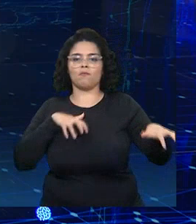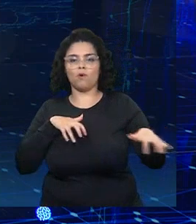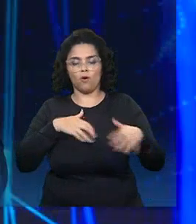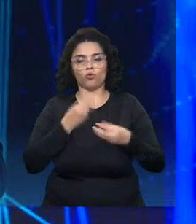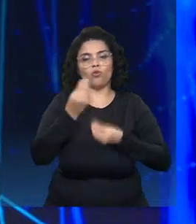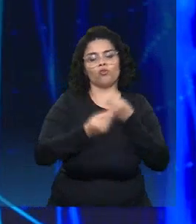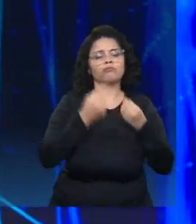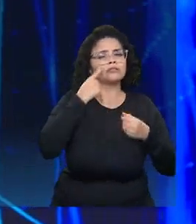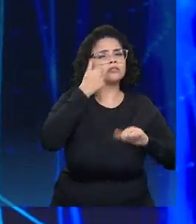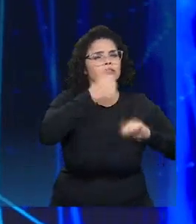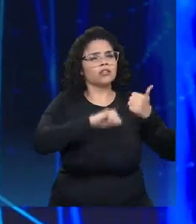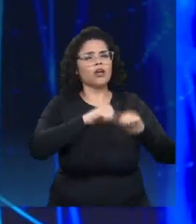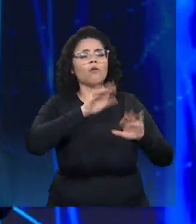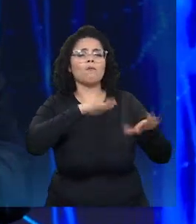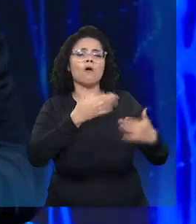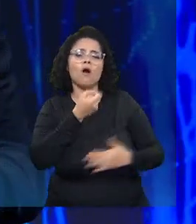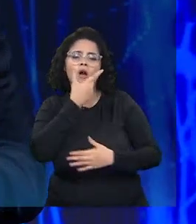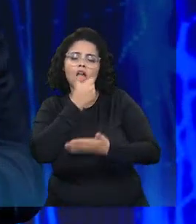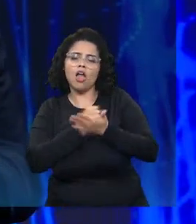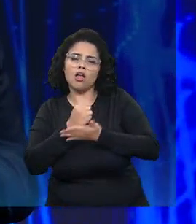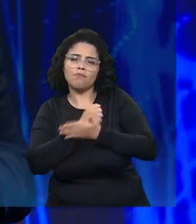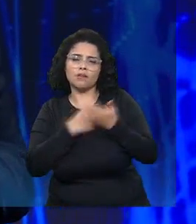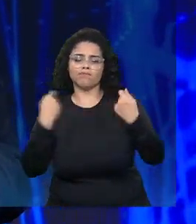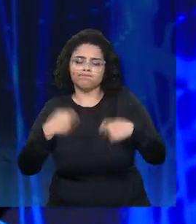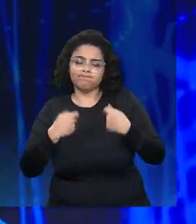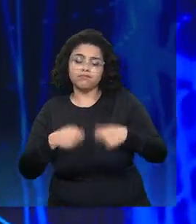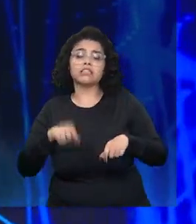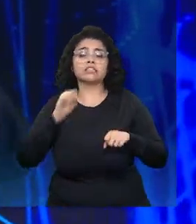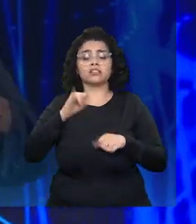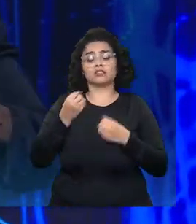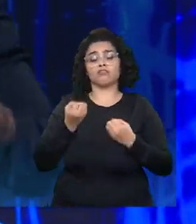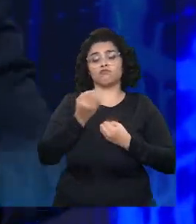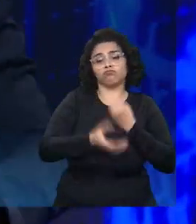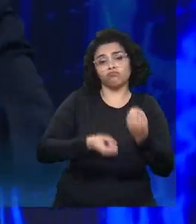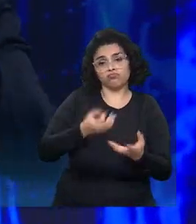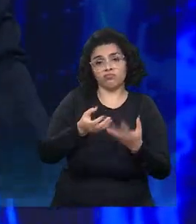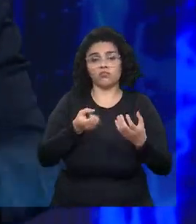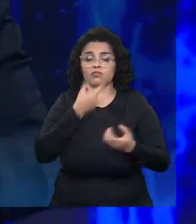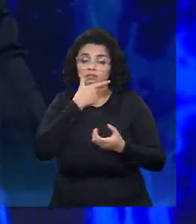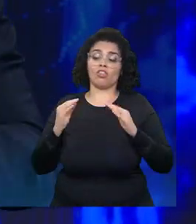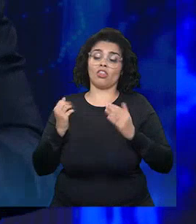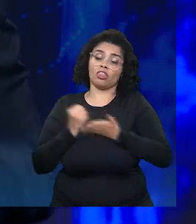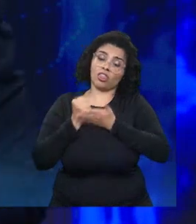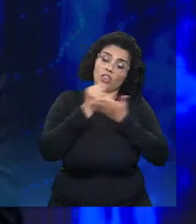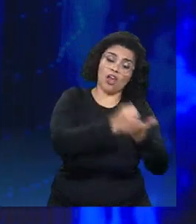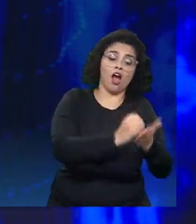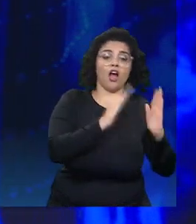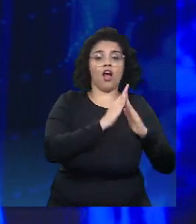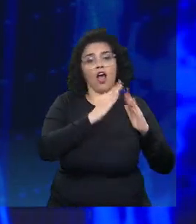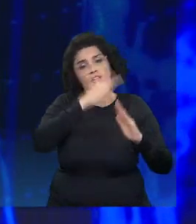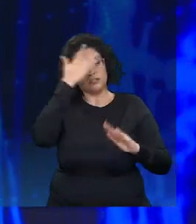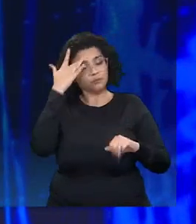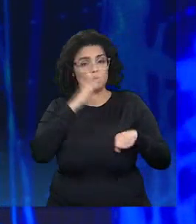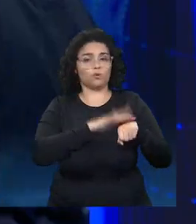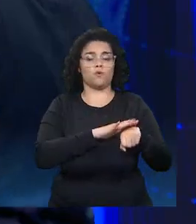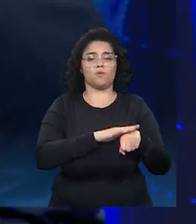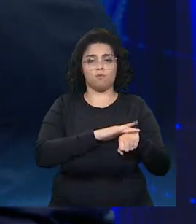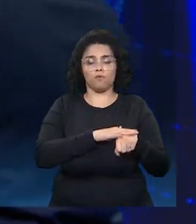qual o medicamento que é necessário e se aquele medicamento está sendo administrado e aquele medicamento vai chegar todo doente isso vai fazer a